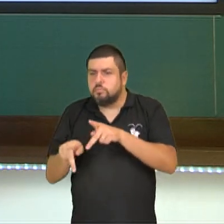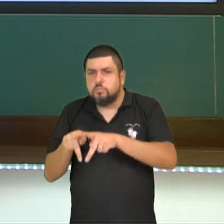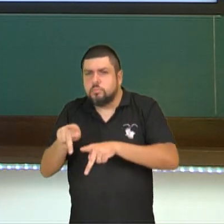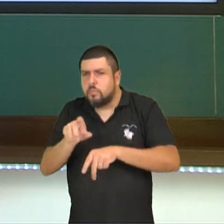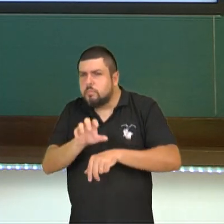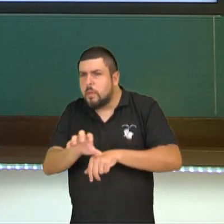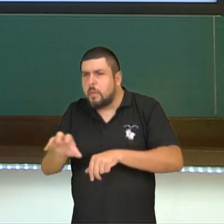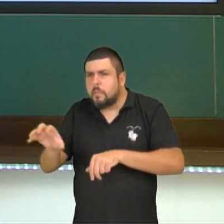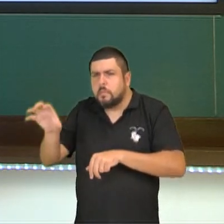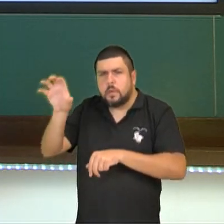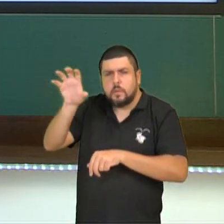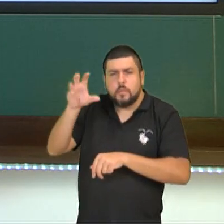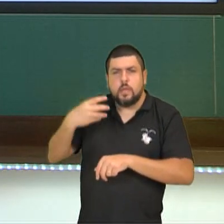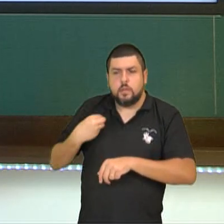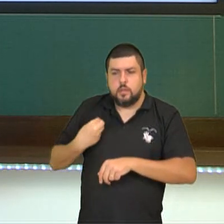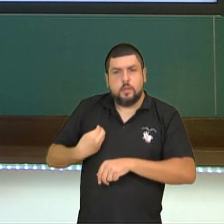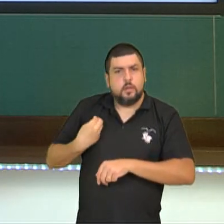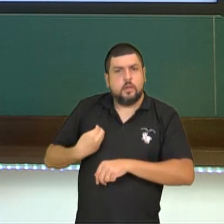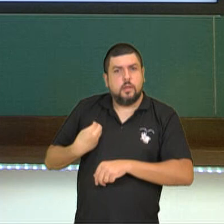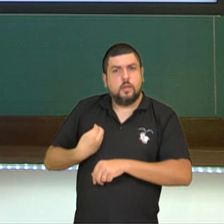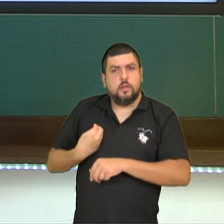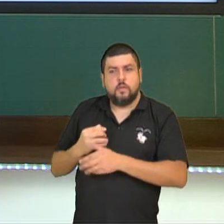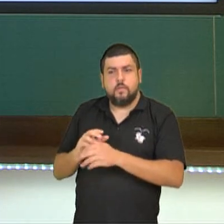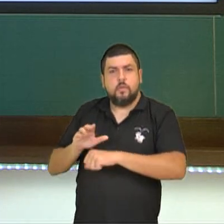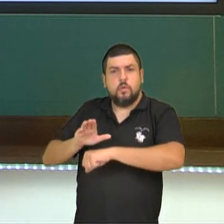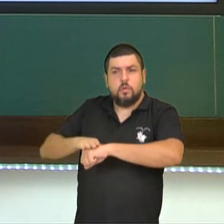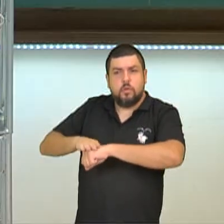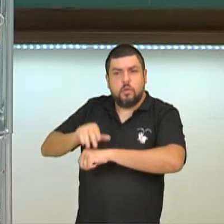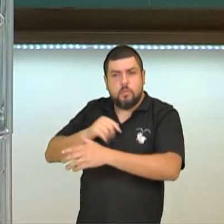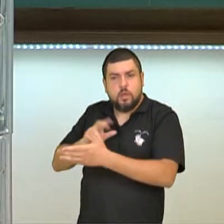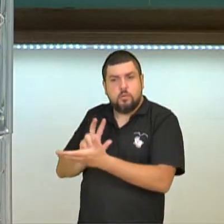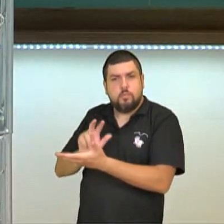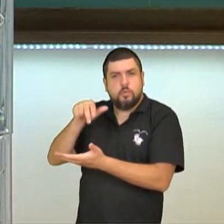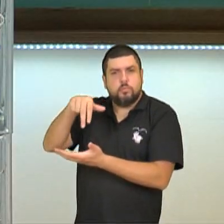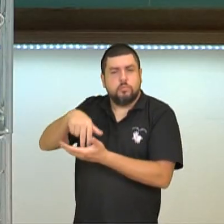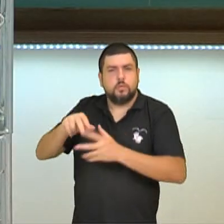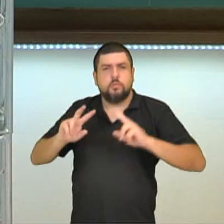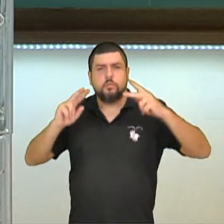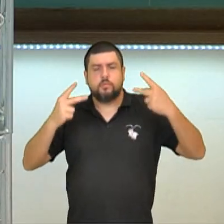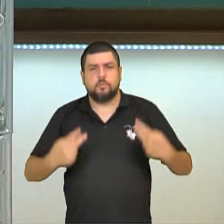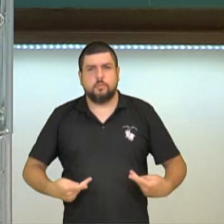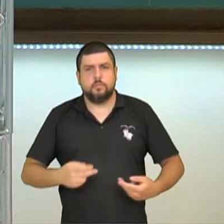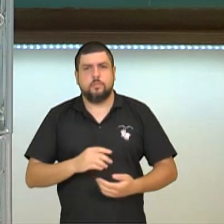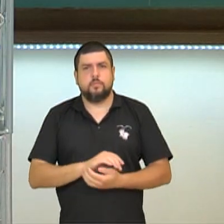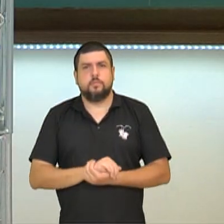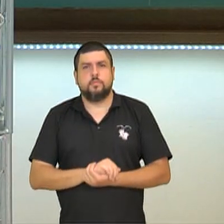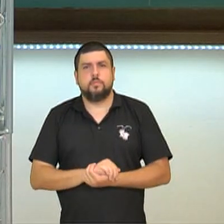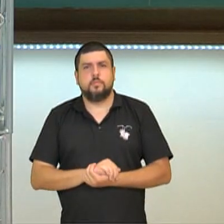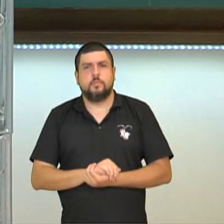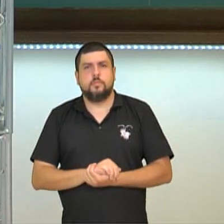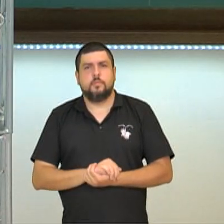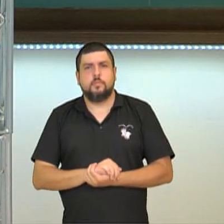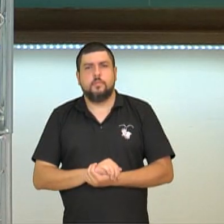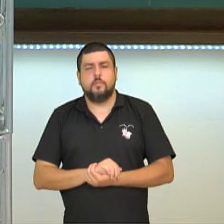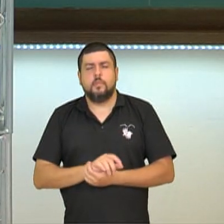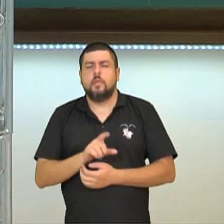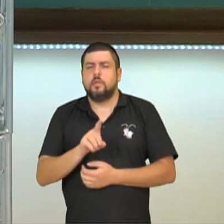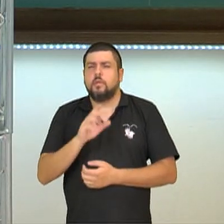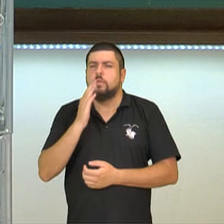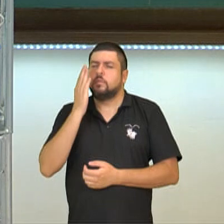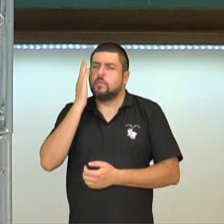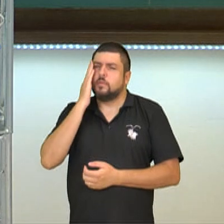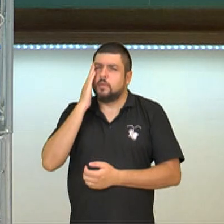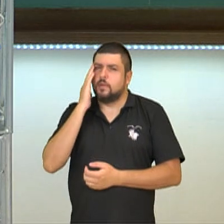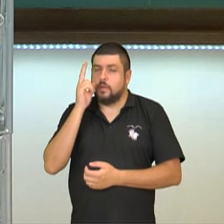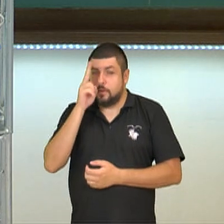primeiras civilizações, o continente africano. E digo mais, vocês viram, a história africana